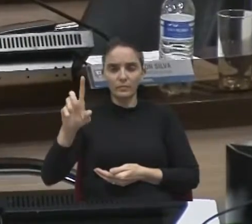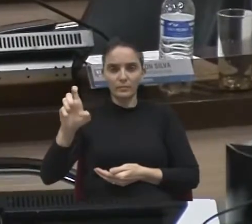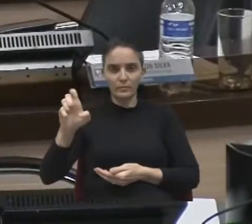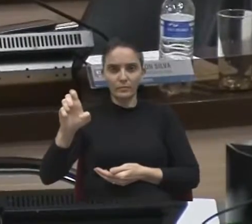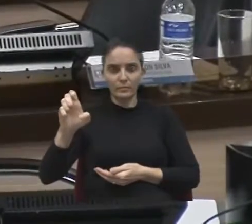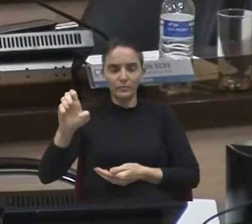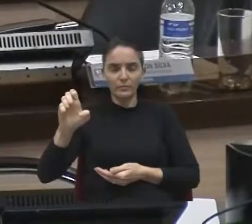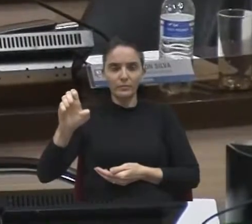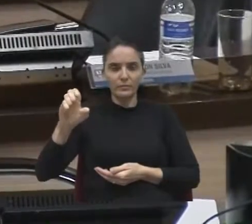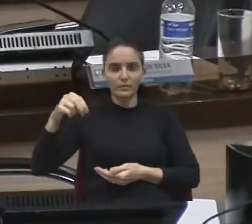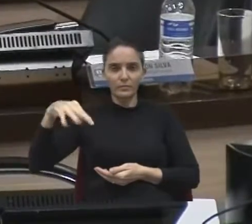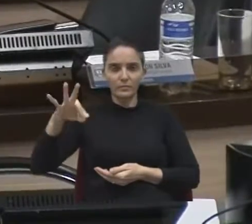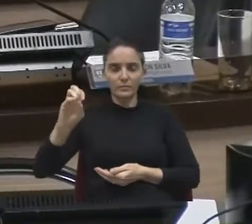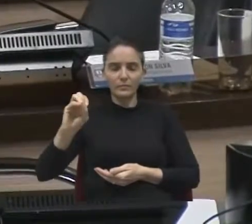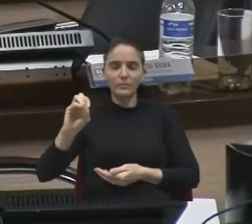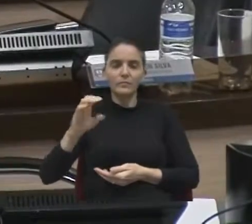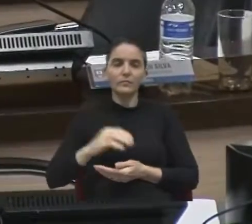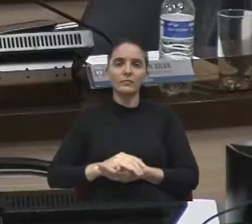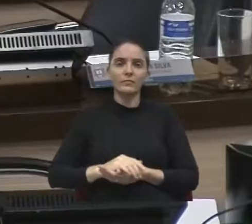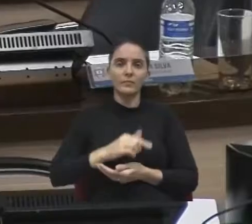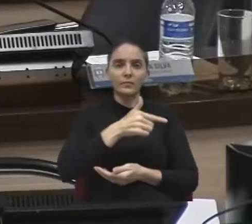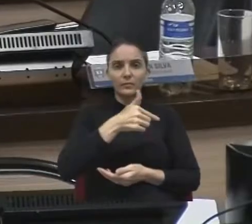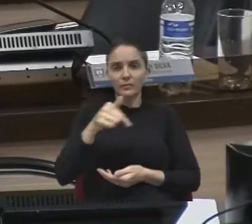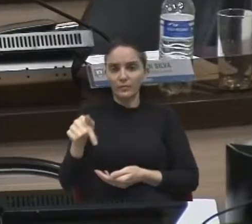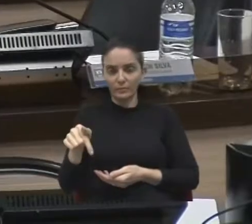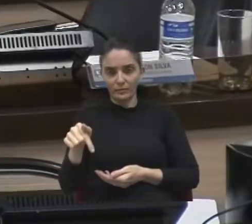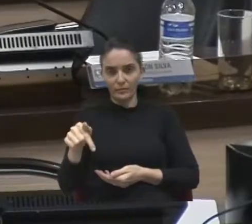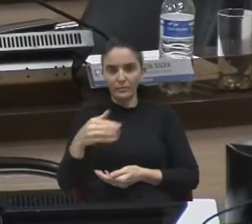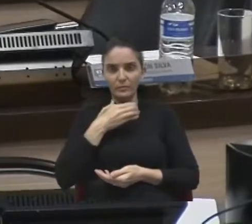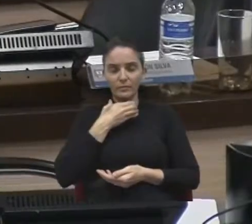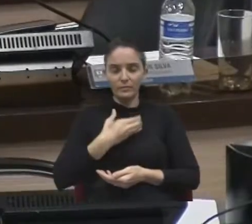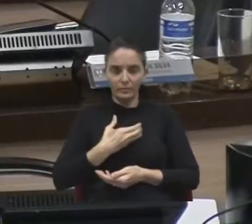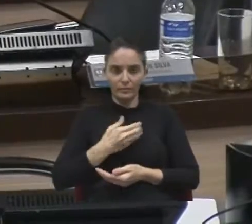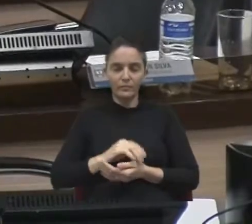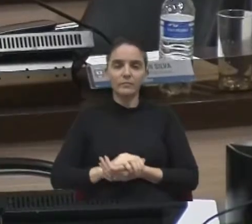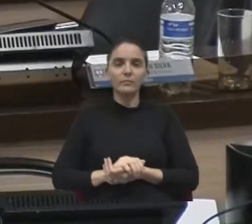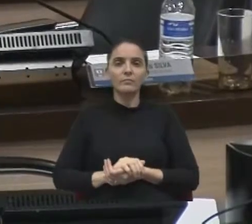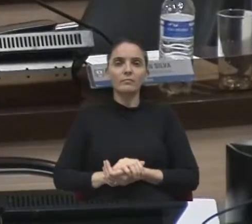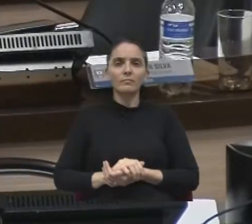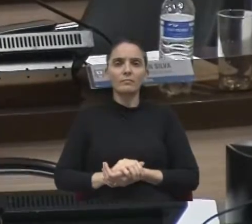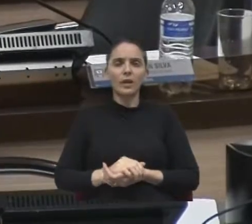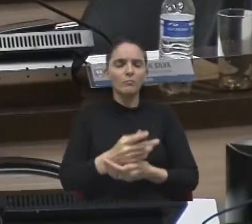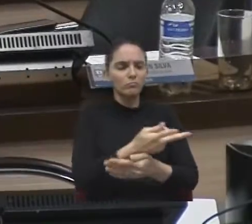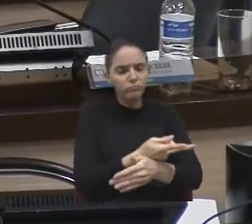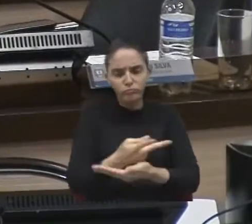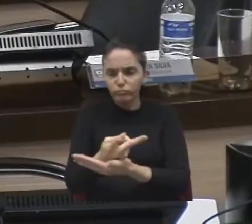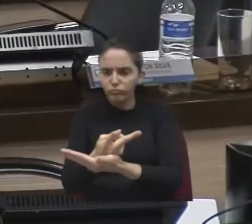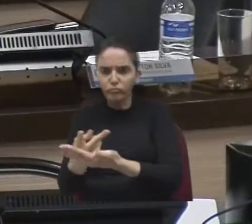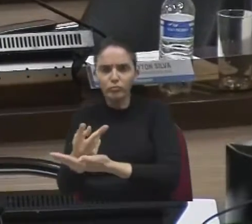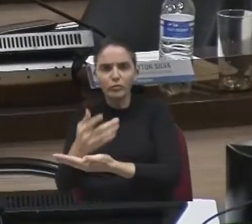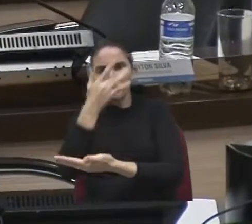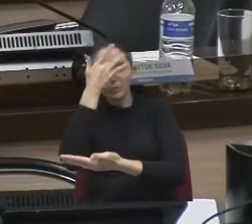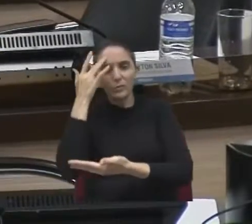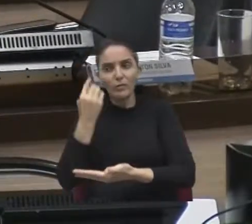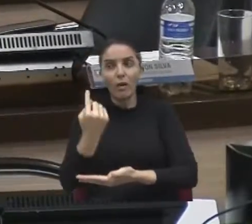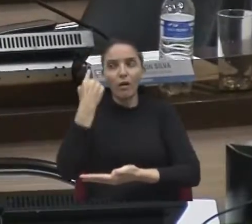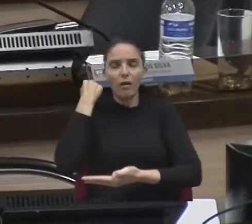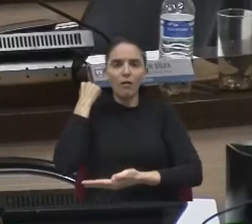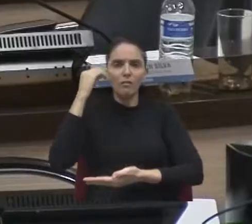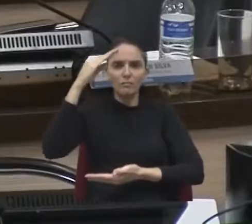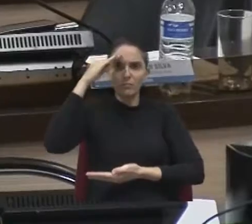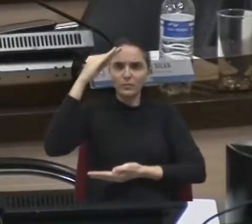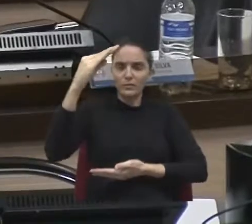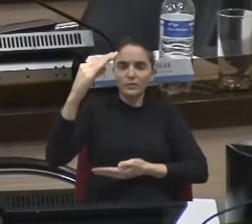de dezembro de 2017, iniciou-se a busca por antigos atiradores do Tiro de Guerra 02020 que partilhassem